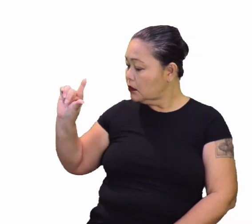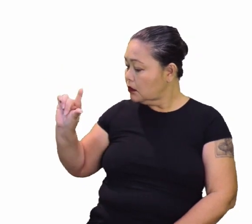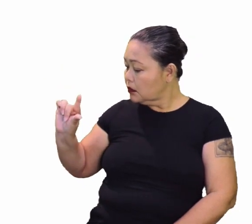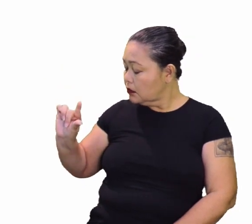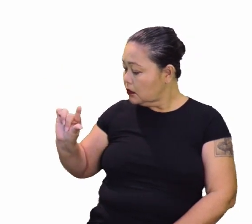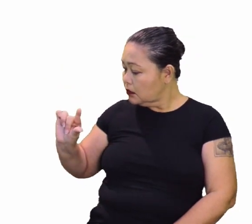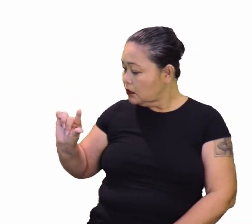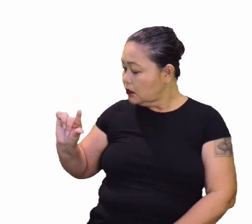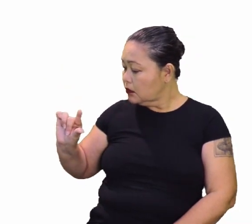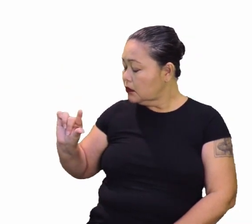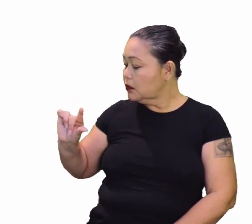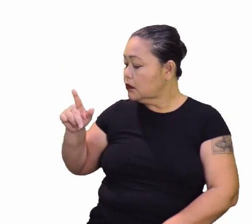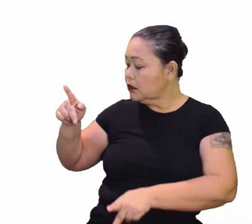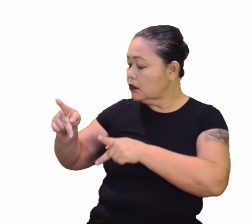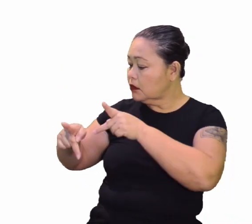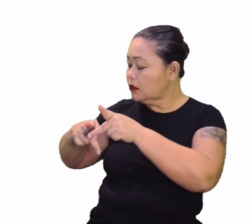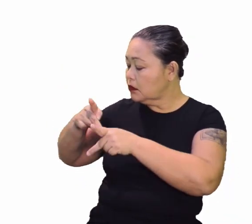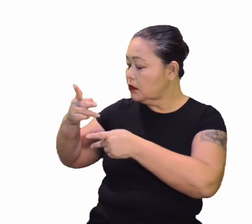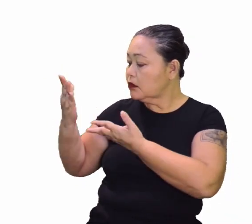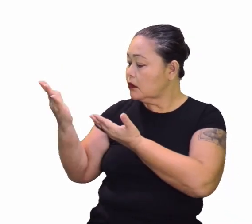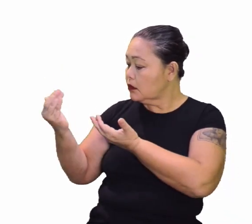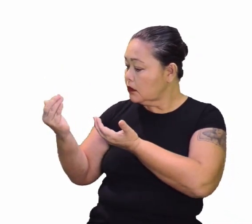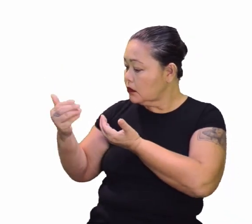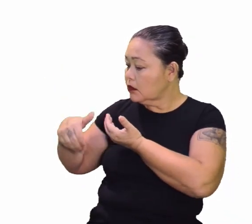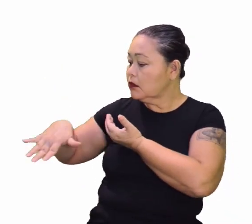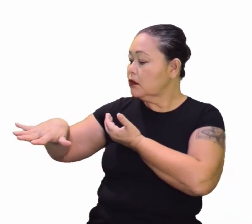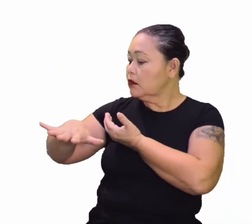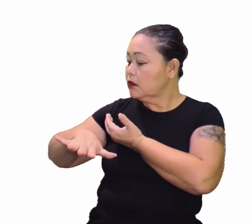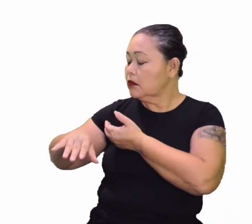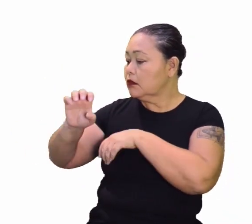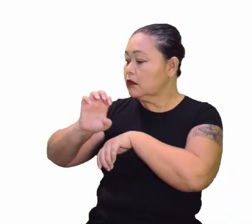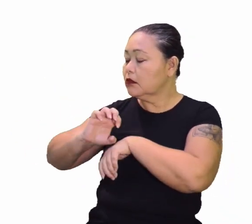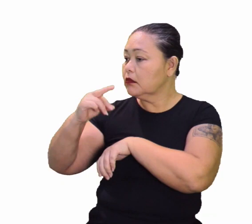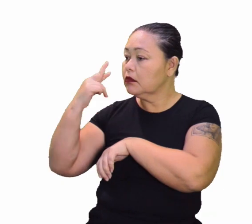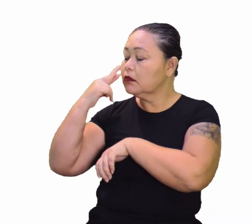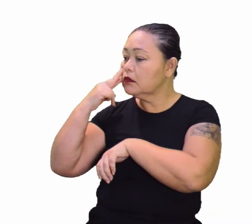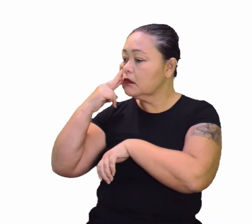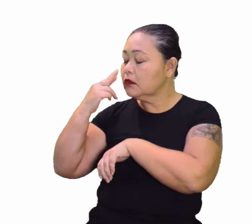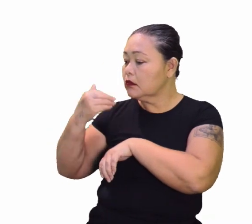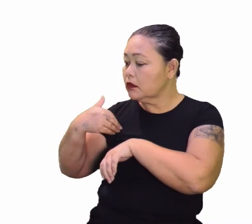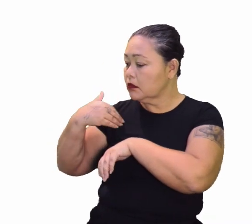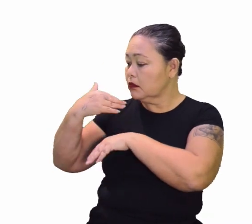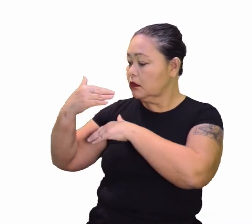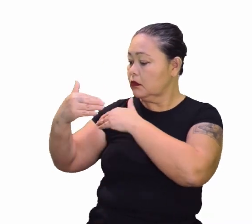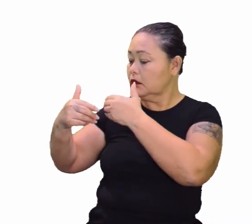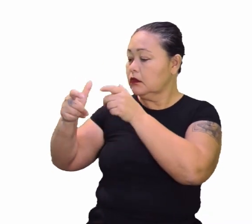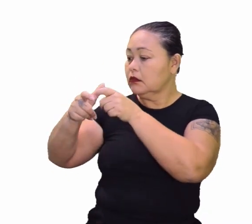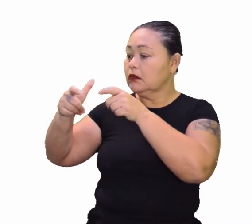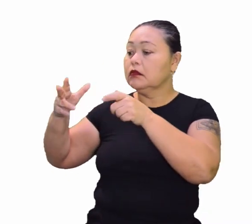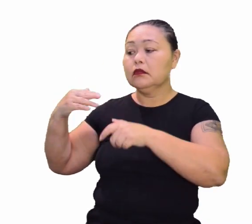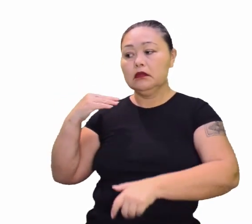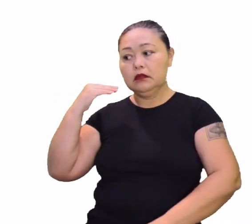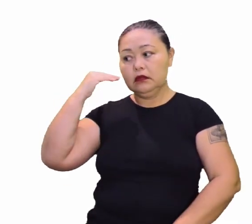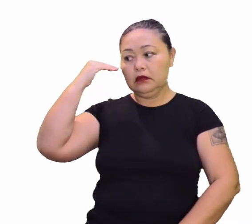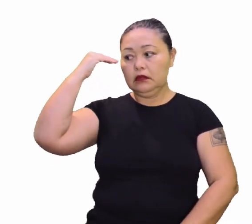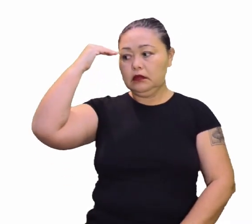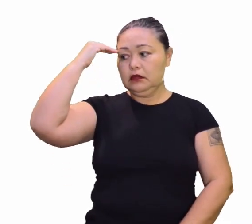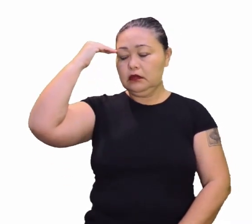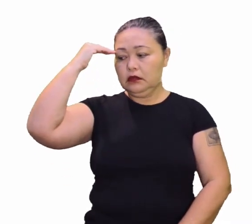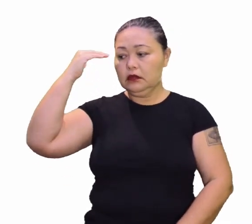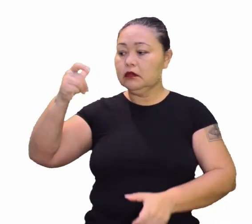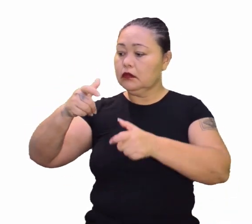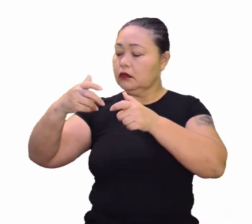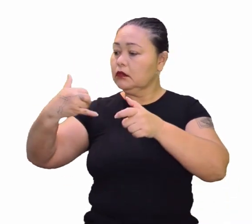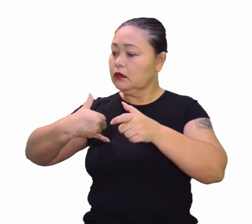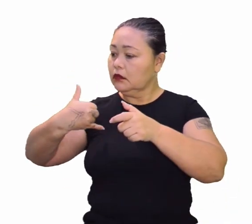na redução da população de jovens de Rondônia, o crescimento da população de adultos, e a gente